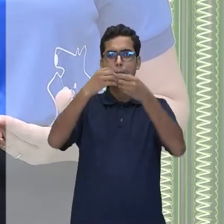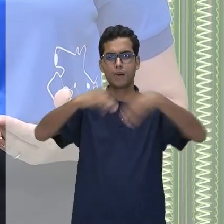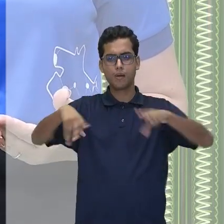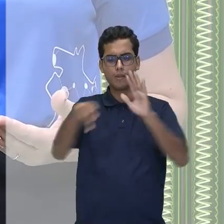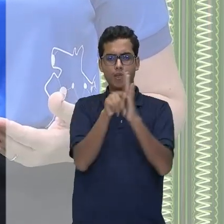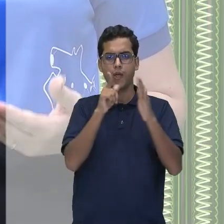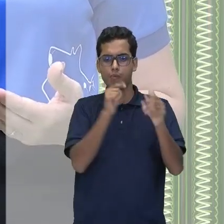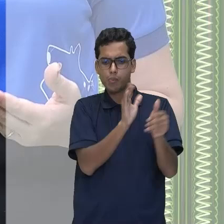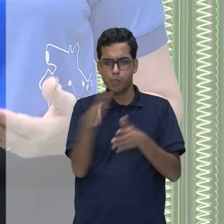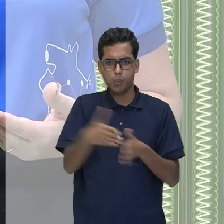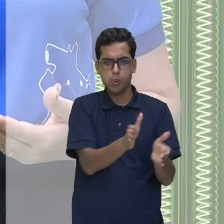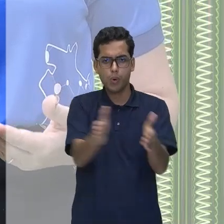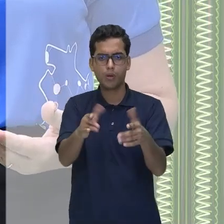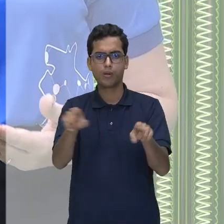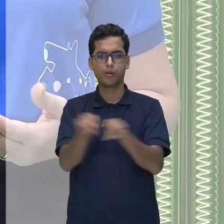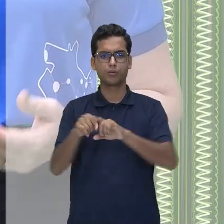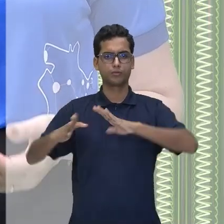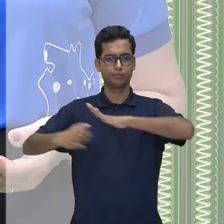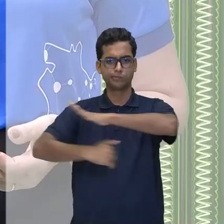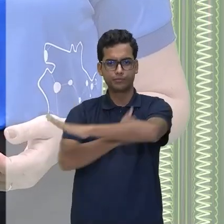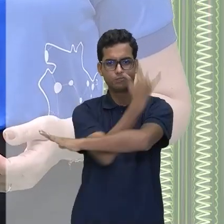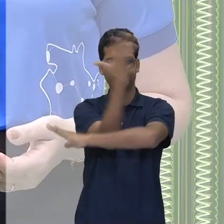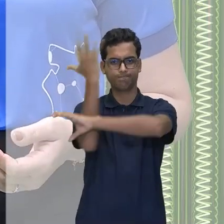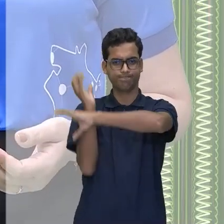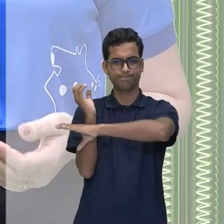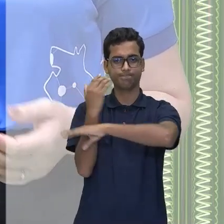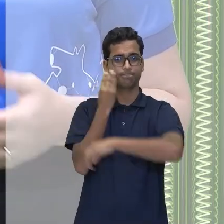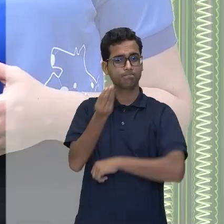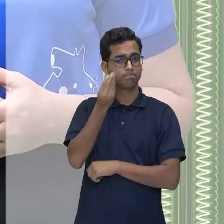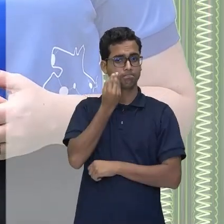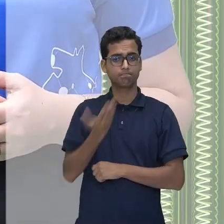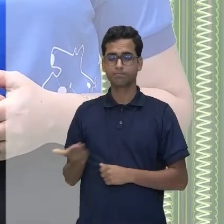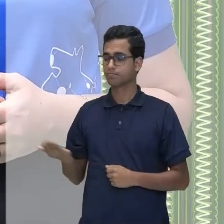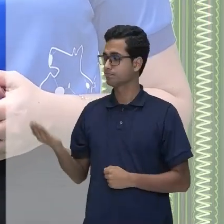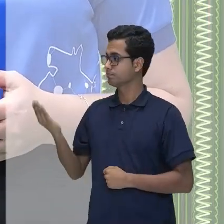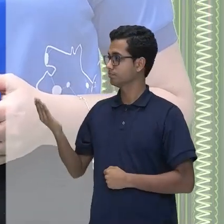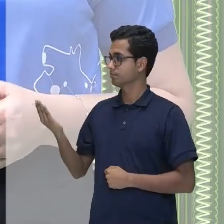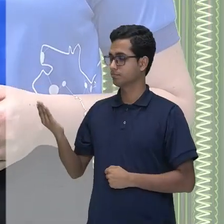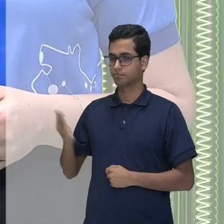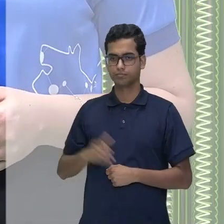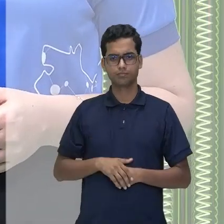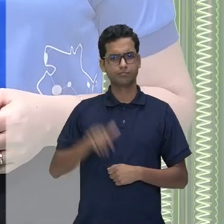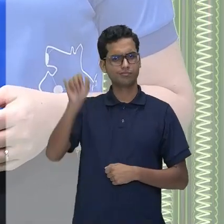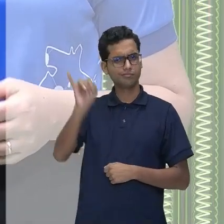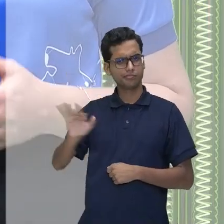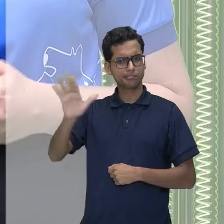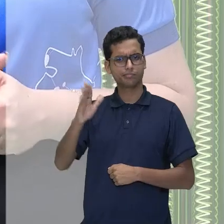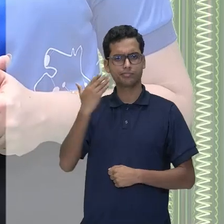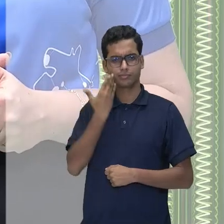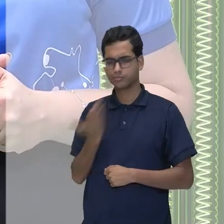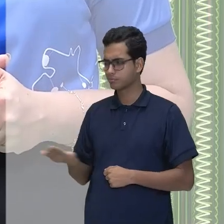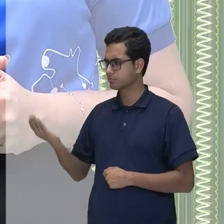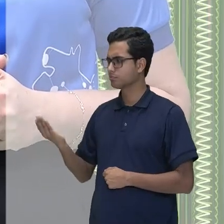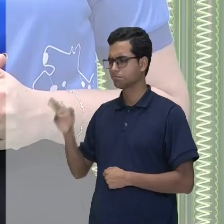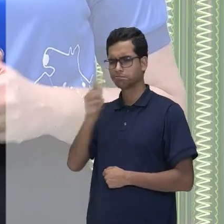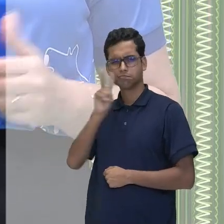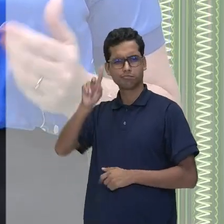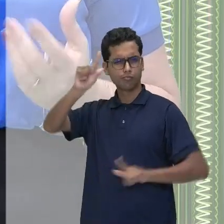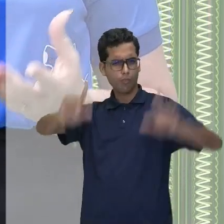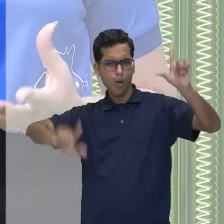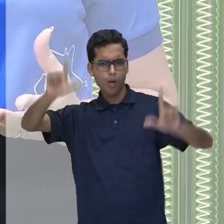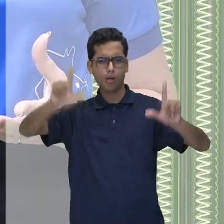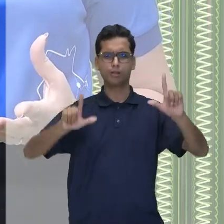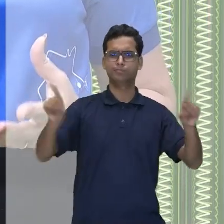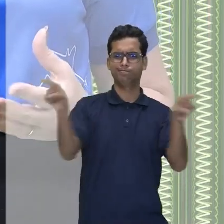aos ecossistemas aquáticos. Então, vocês observaram aí, com certeza, imagens como essa, né, nos noticiários, algo